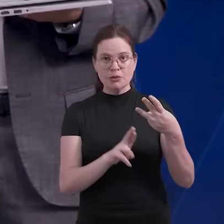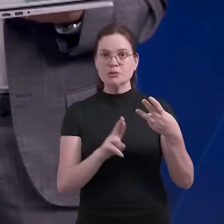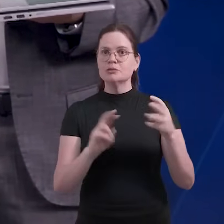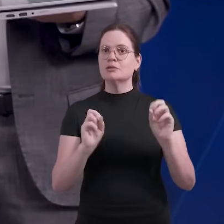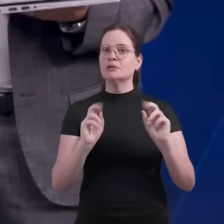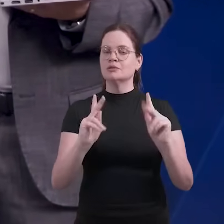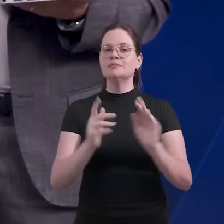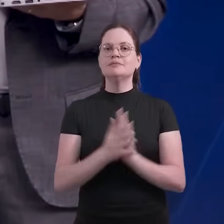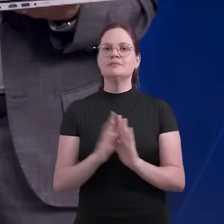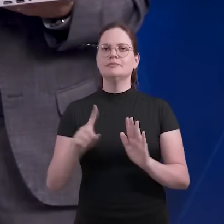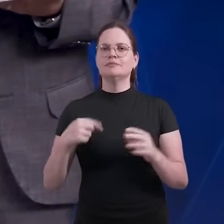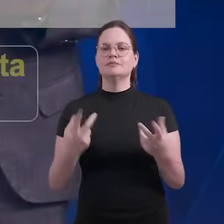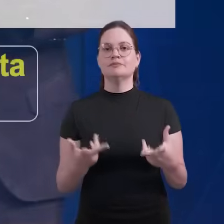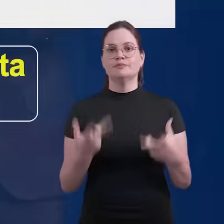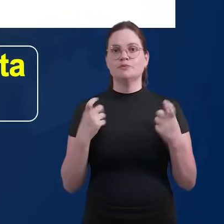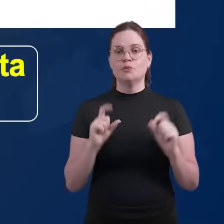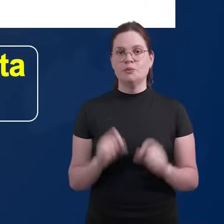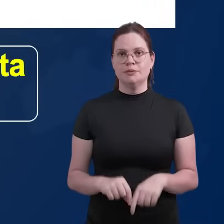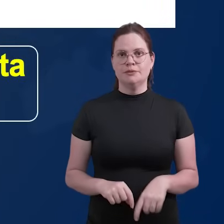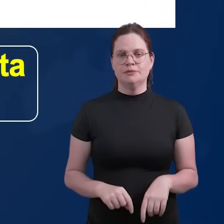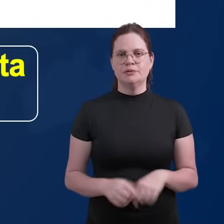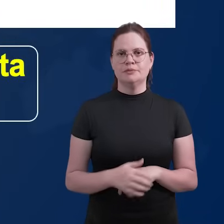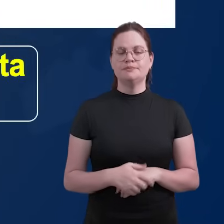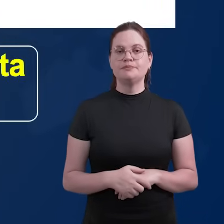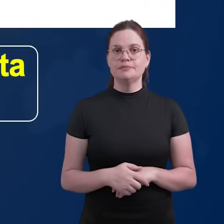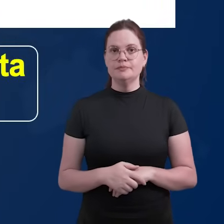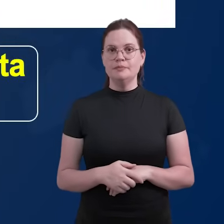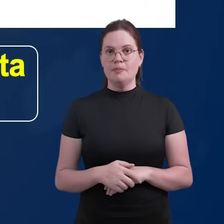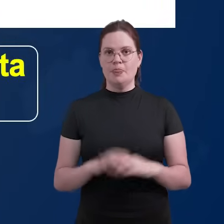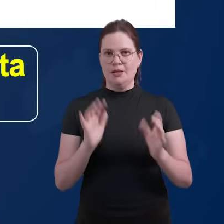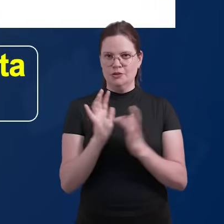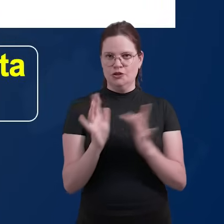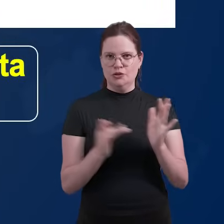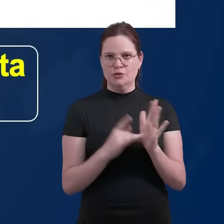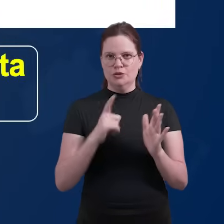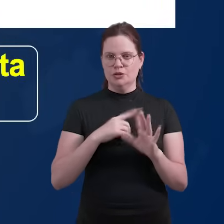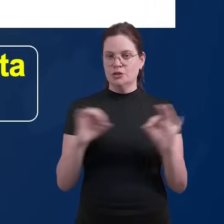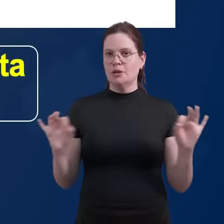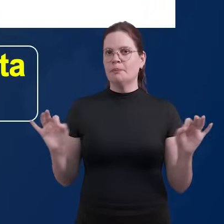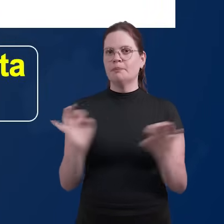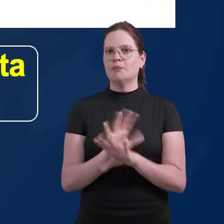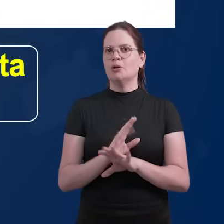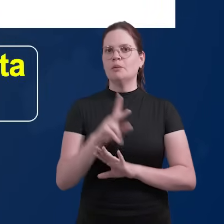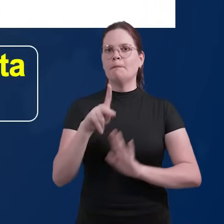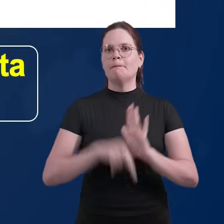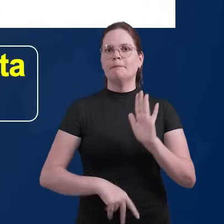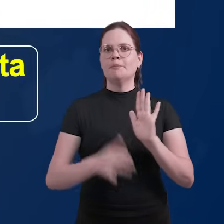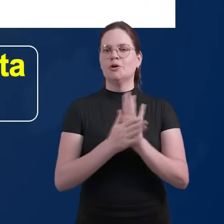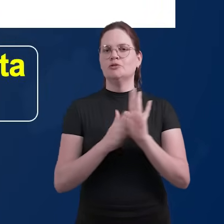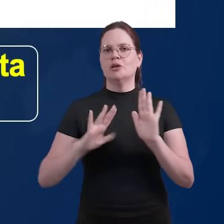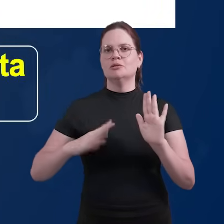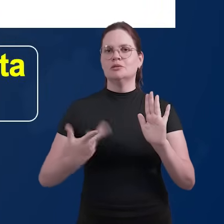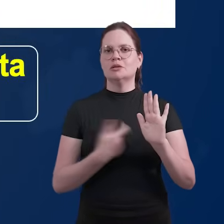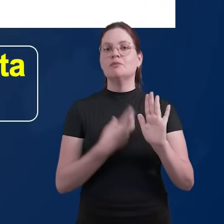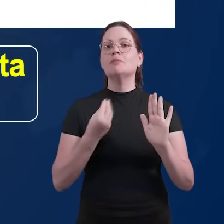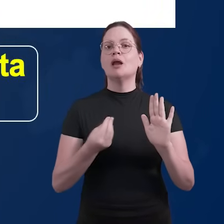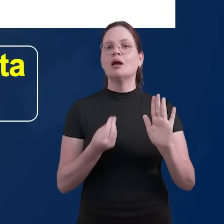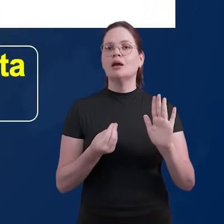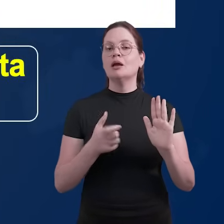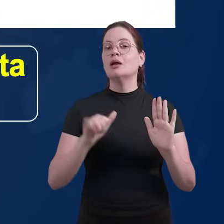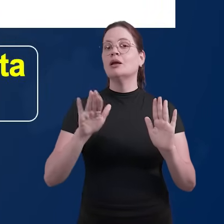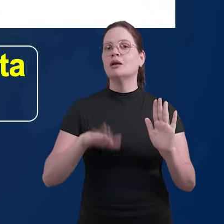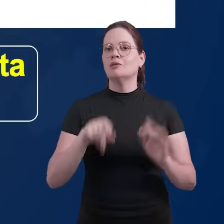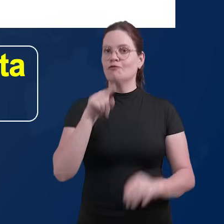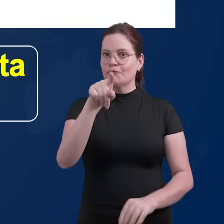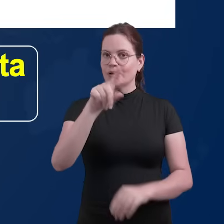ver o seguinte, Jesus tinha programado essa salvação, sabe para quem? Para a sua vida hoje